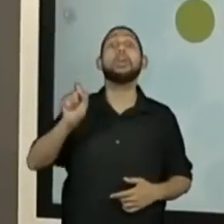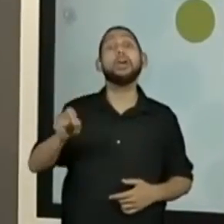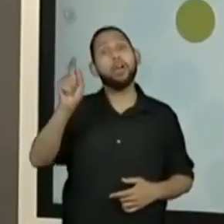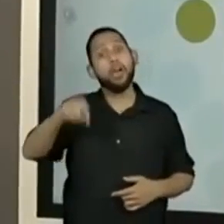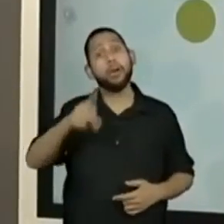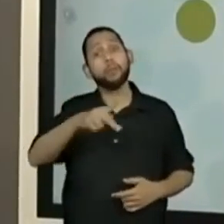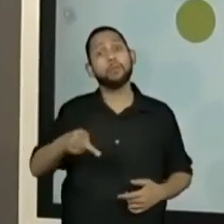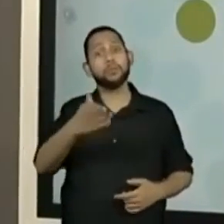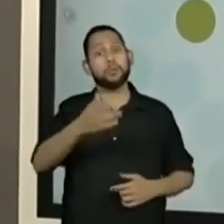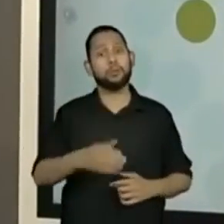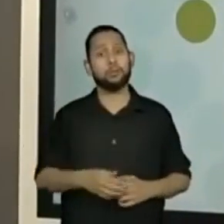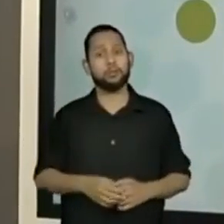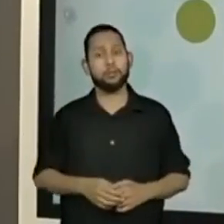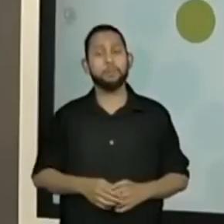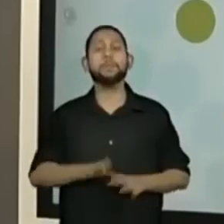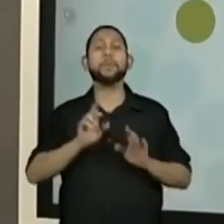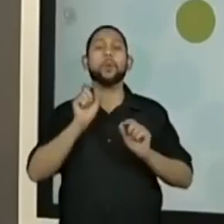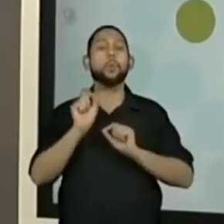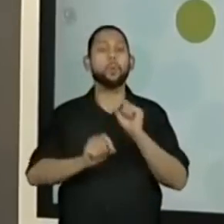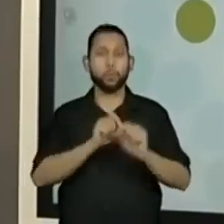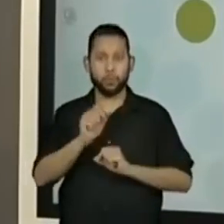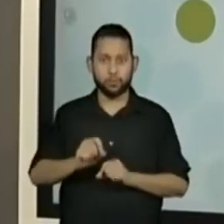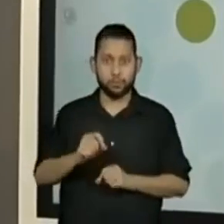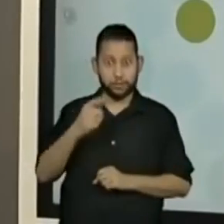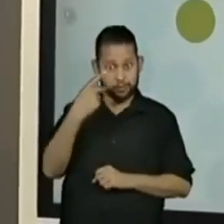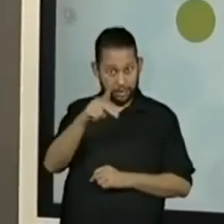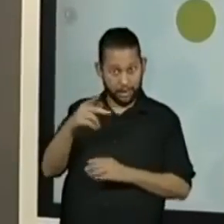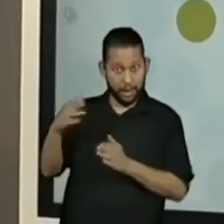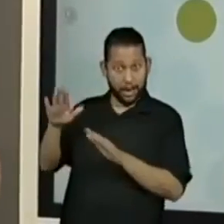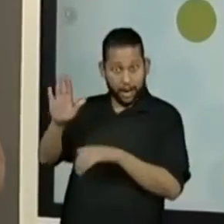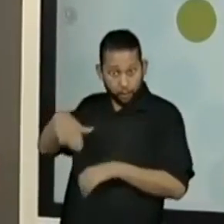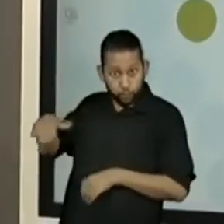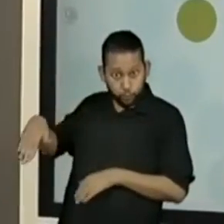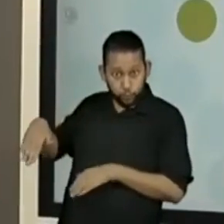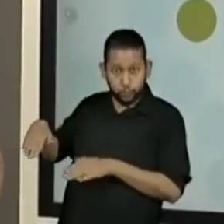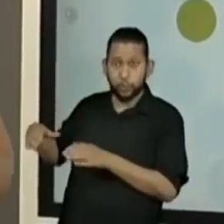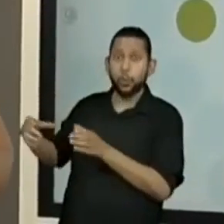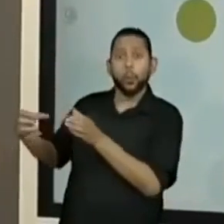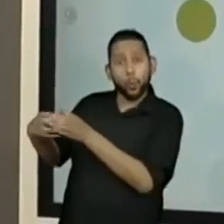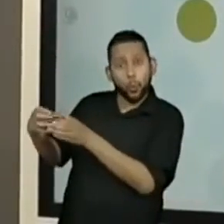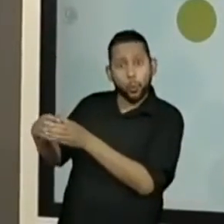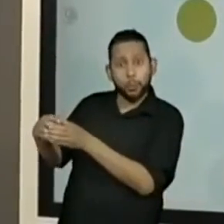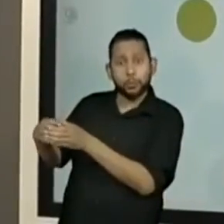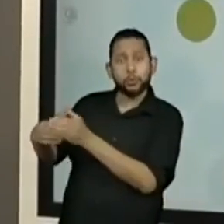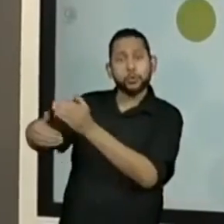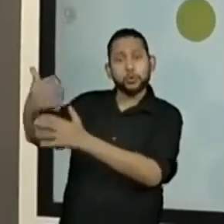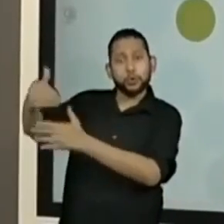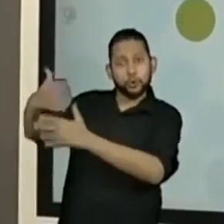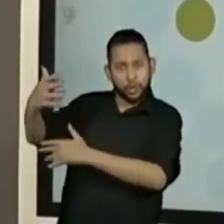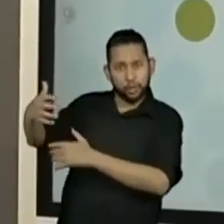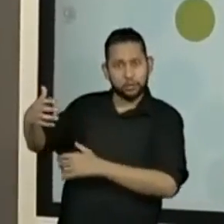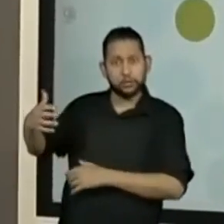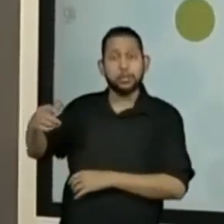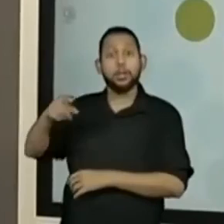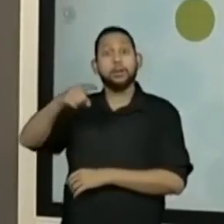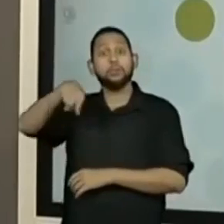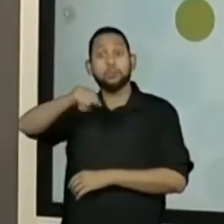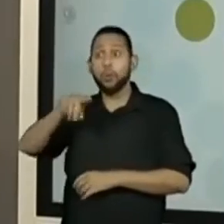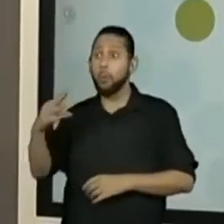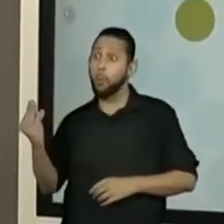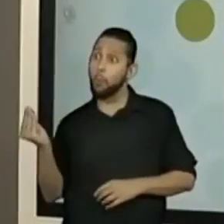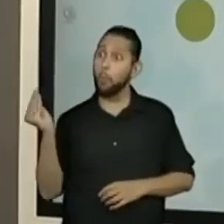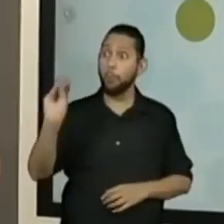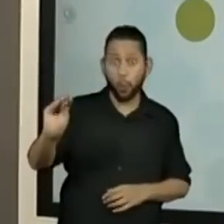e vocês se comunicam no chat por ano e turma com seus alunos então vocês vão trazer para mim